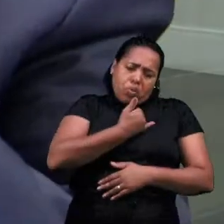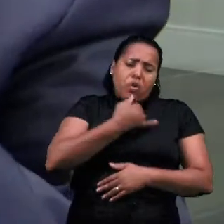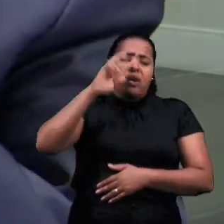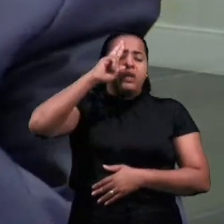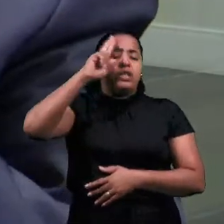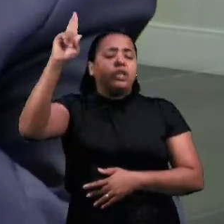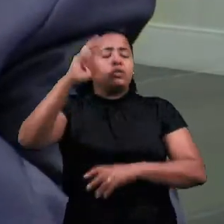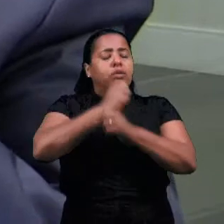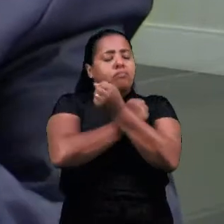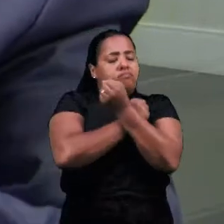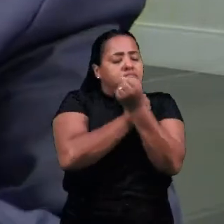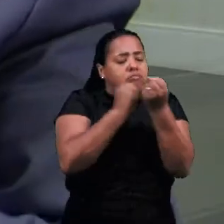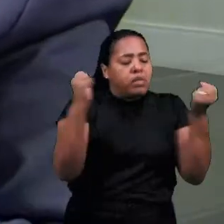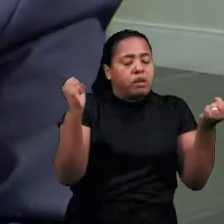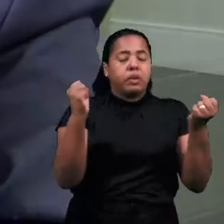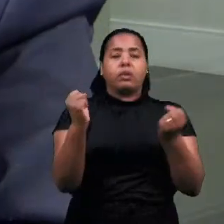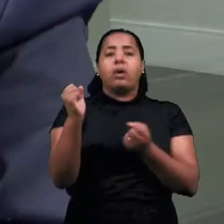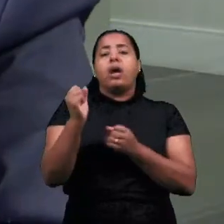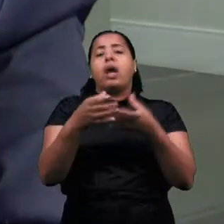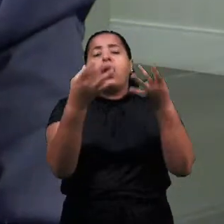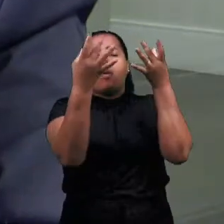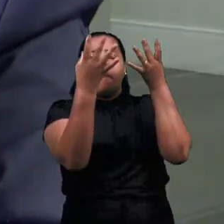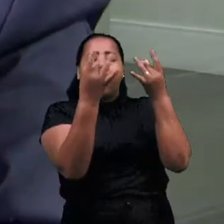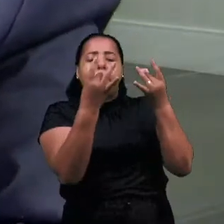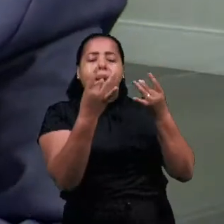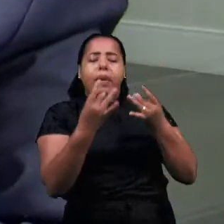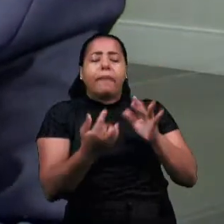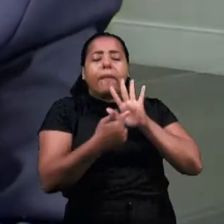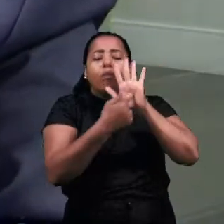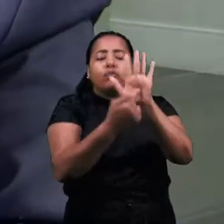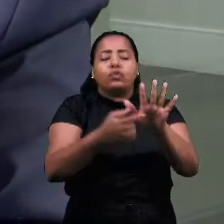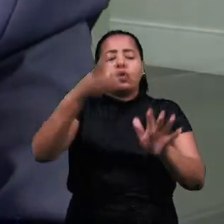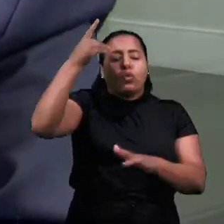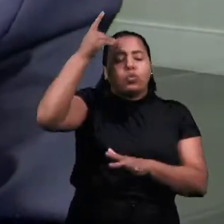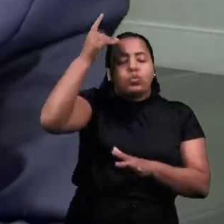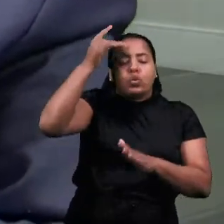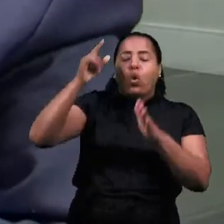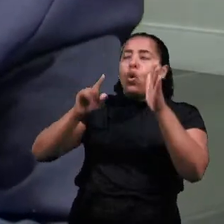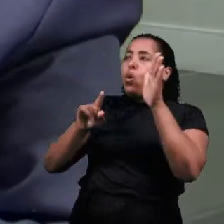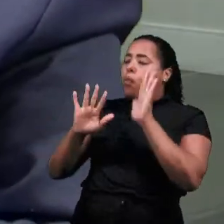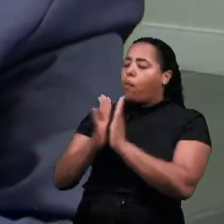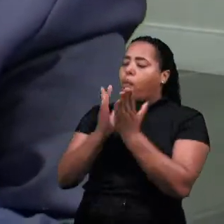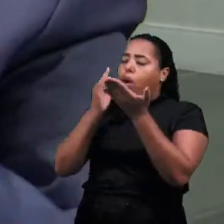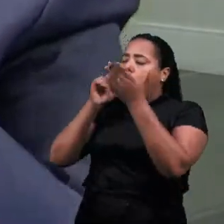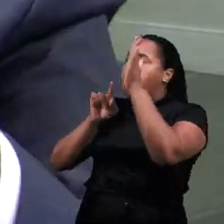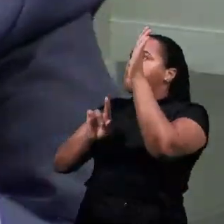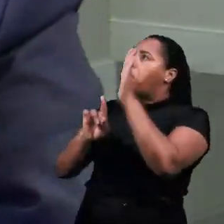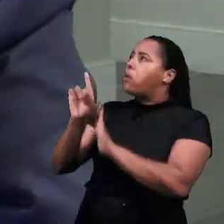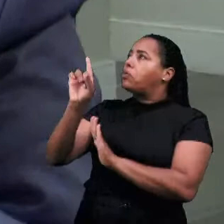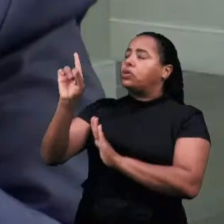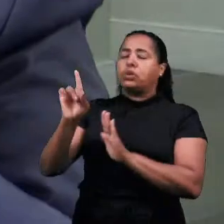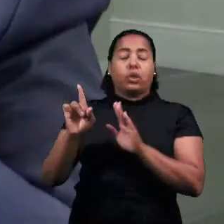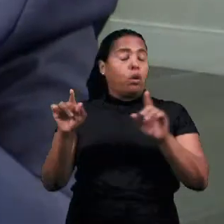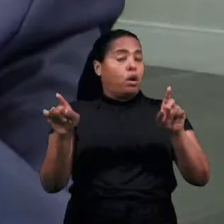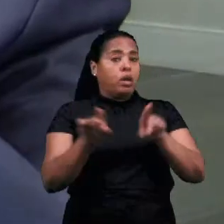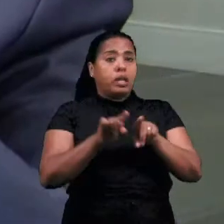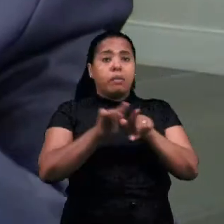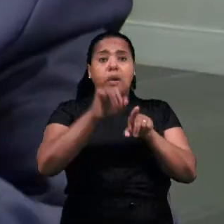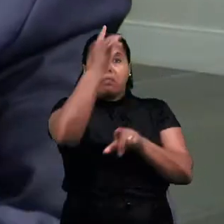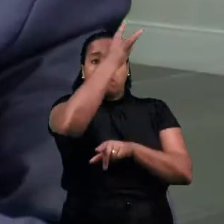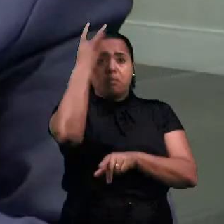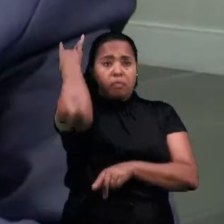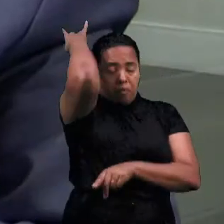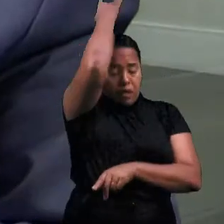Ele começou a me falar dos dons espirituais, da consulta ao Senhor, do batismo com o